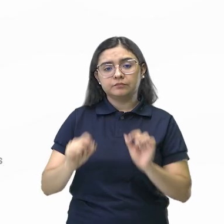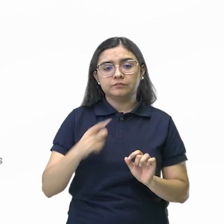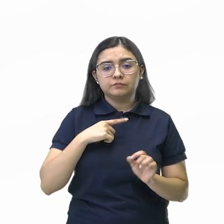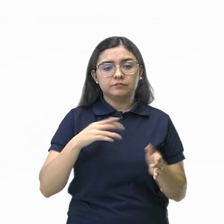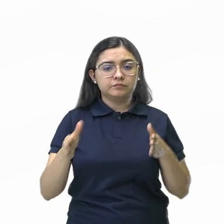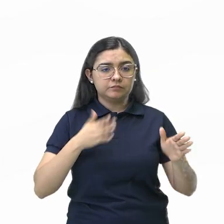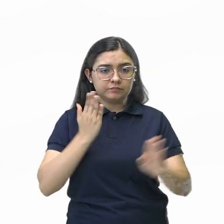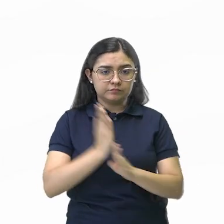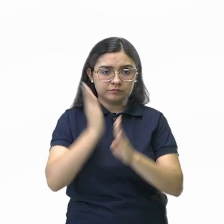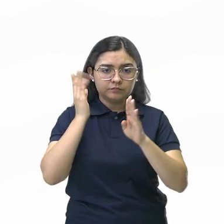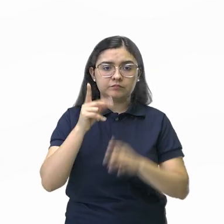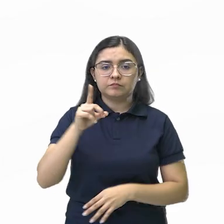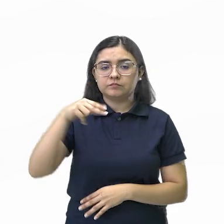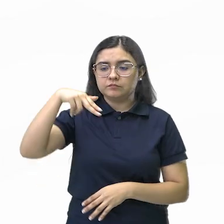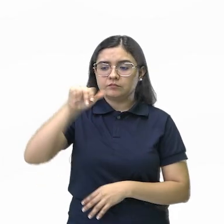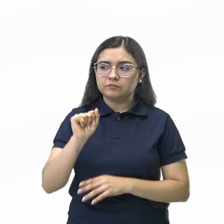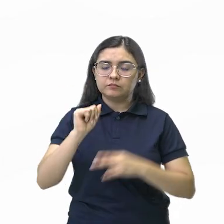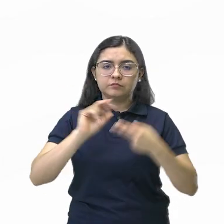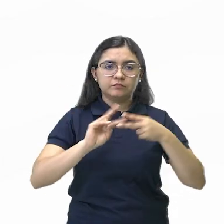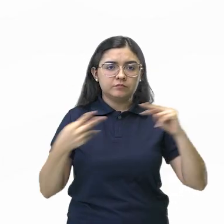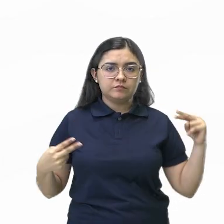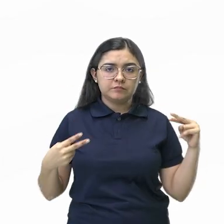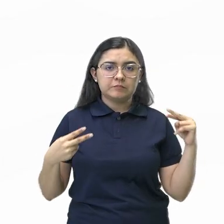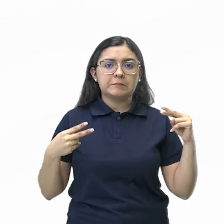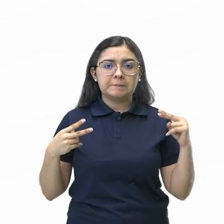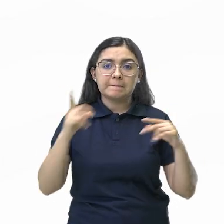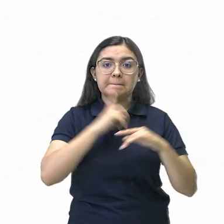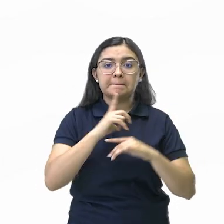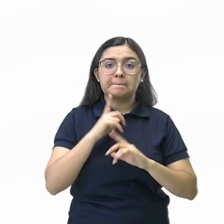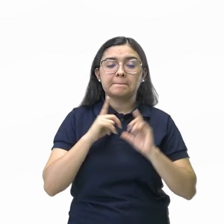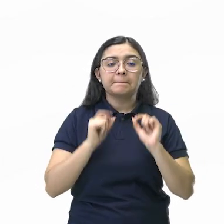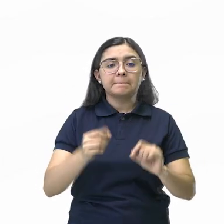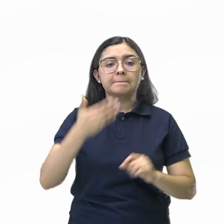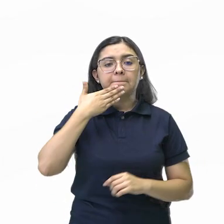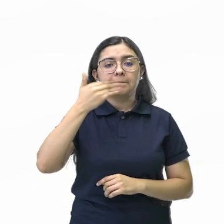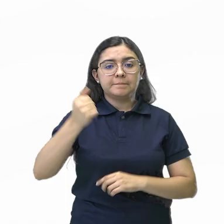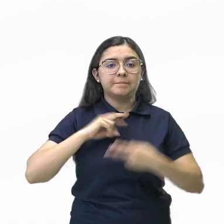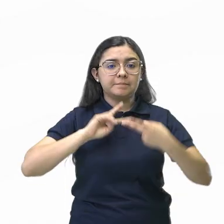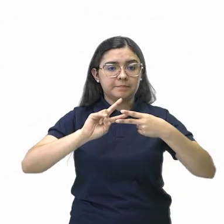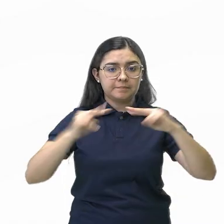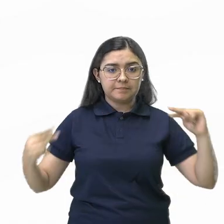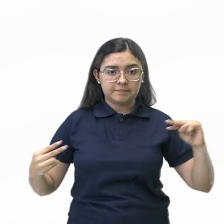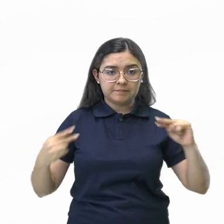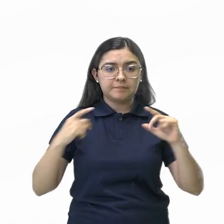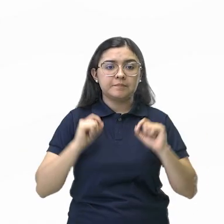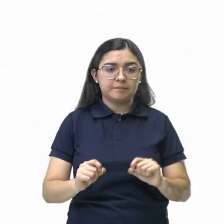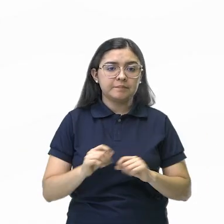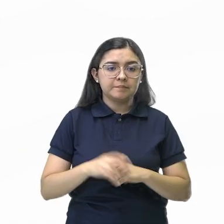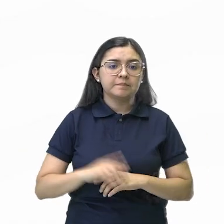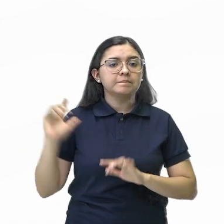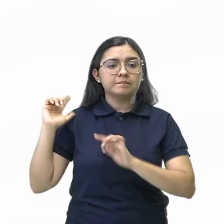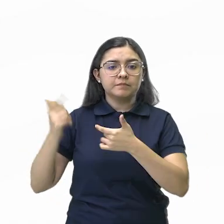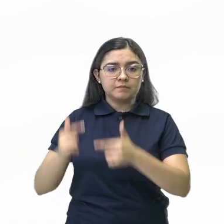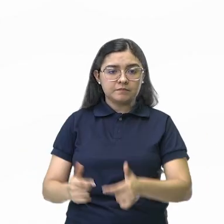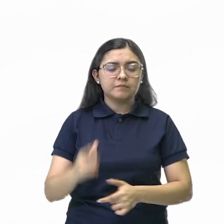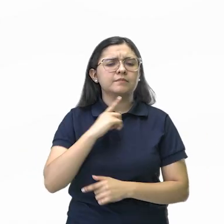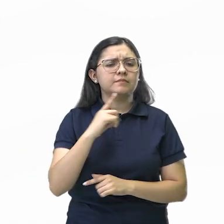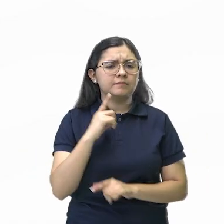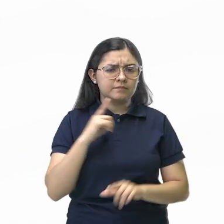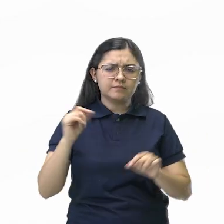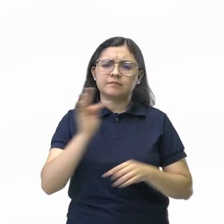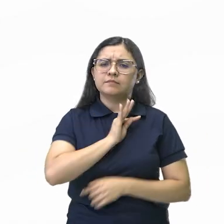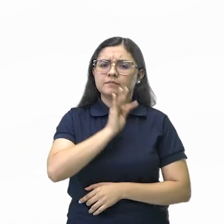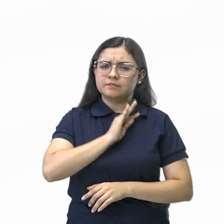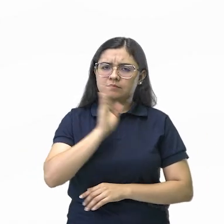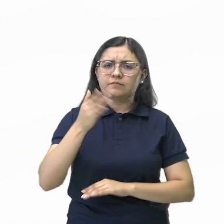da descoberta do DNA, nós temos aí o melhoramento genético clássico, onde já tem uma